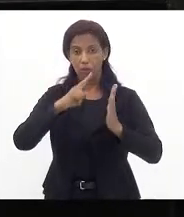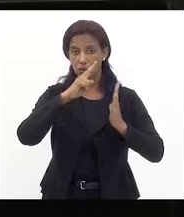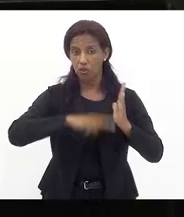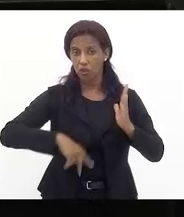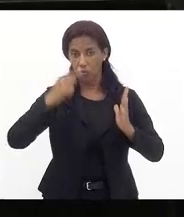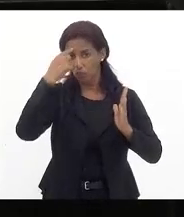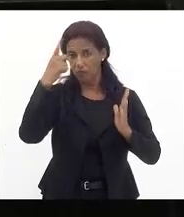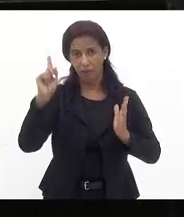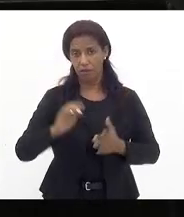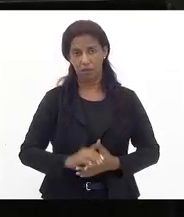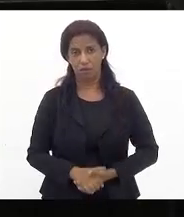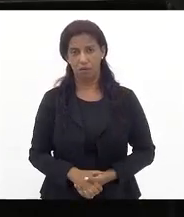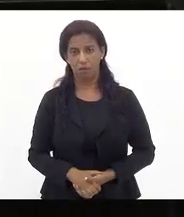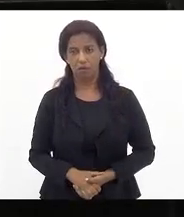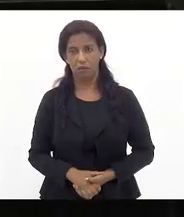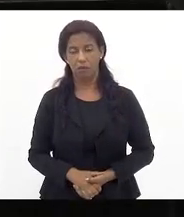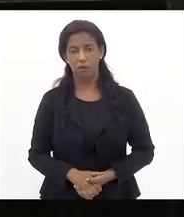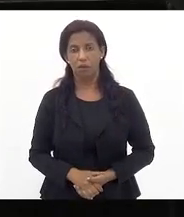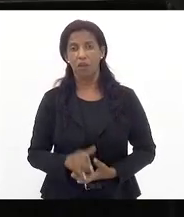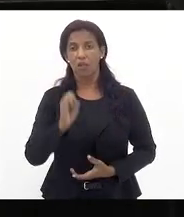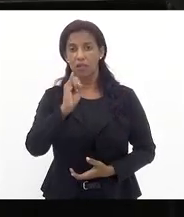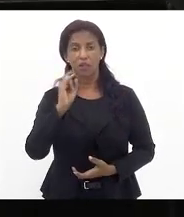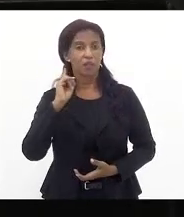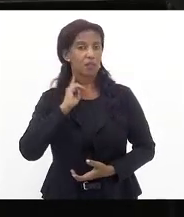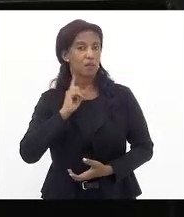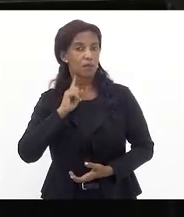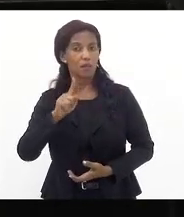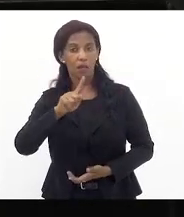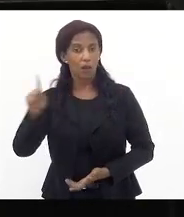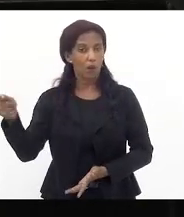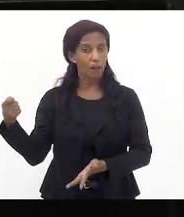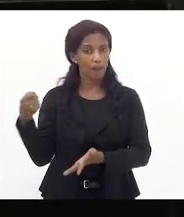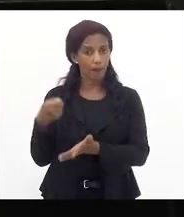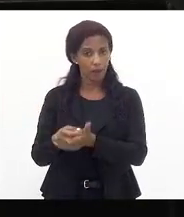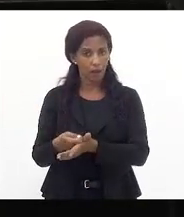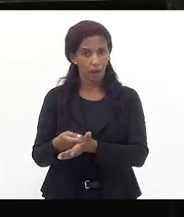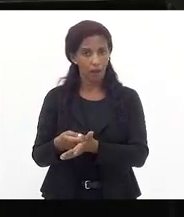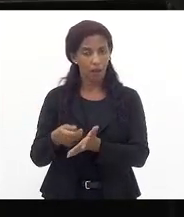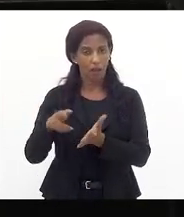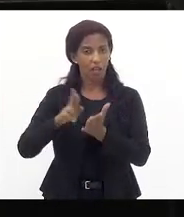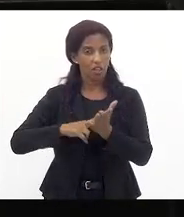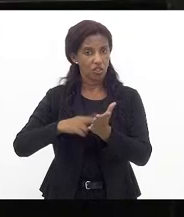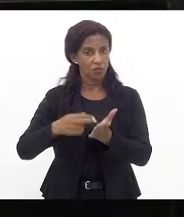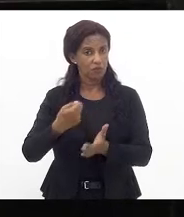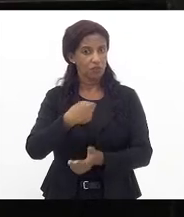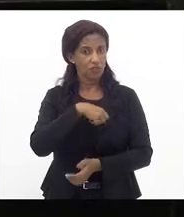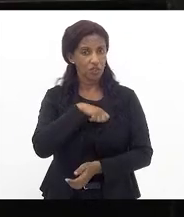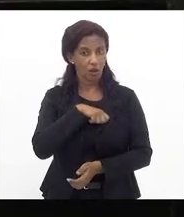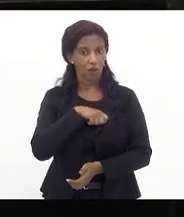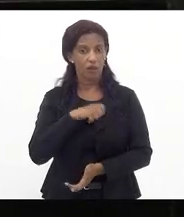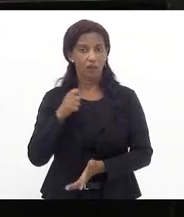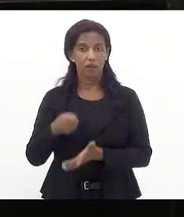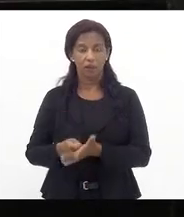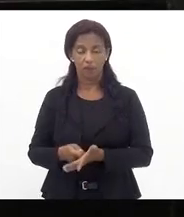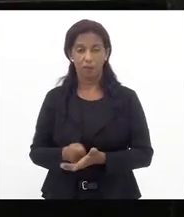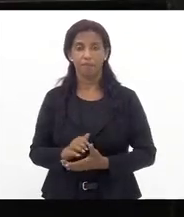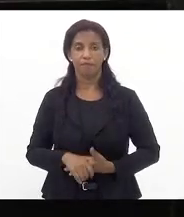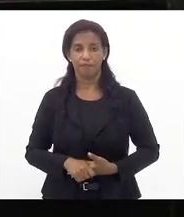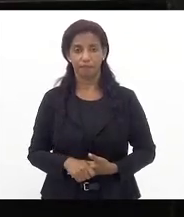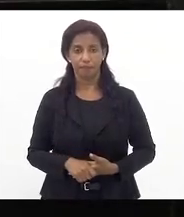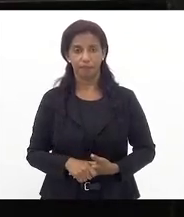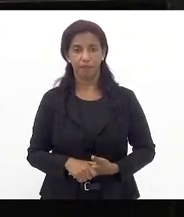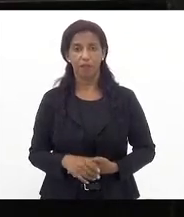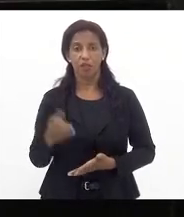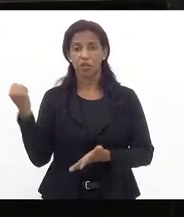estou inventando. Se Minas Gerais não fizer adesão do regime, vai ter que pagar a conta de